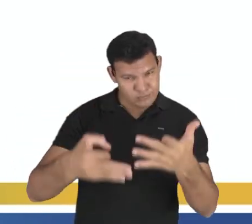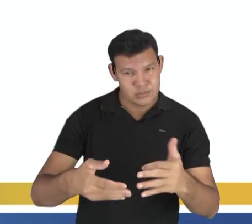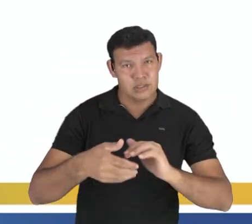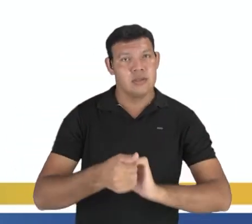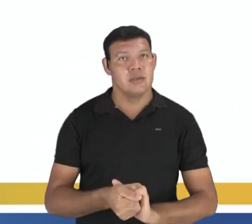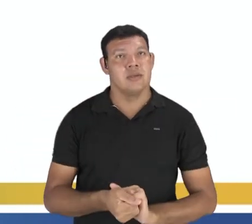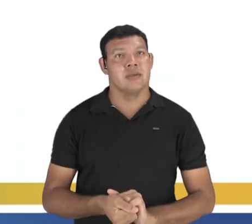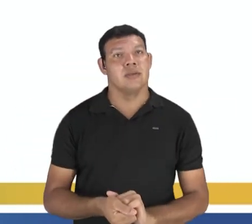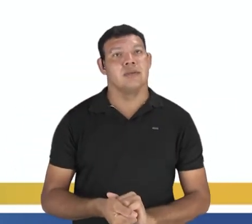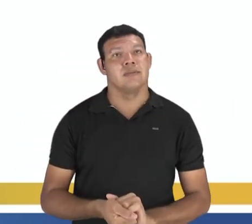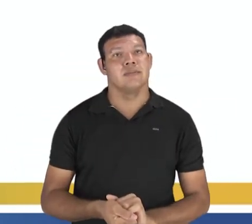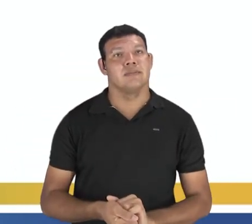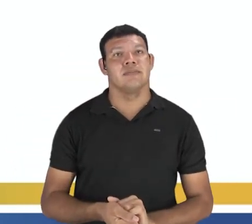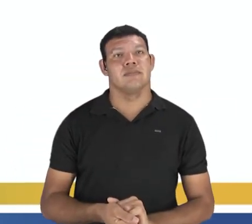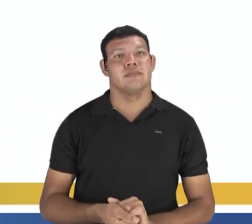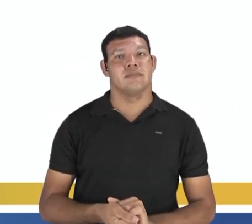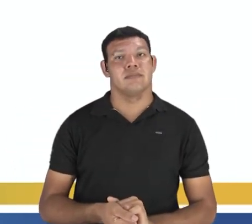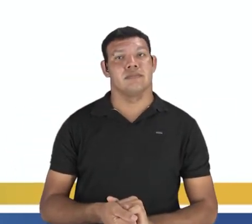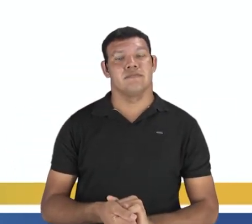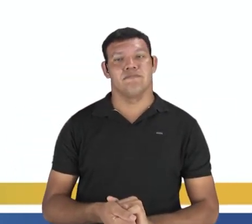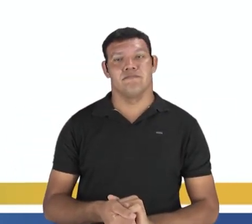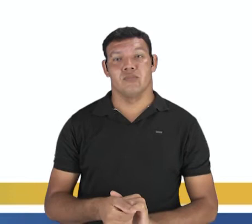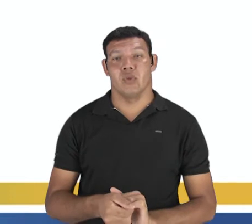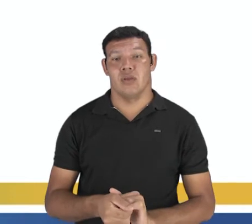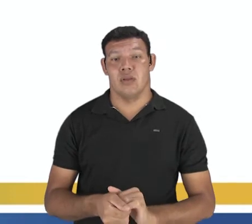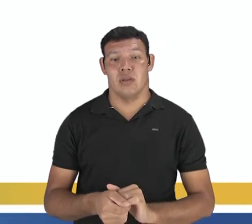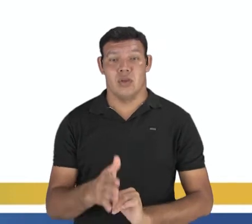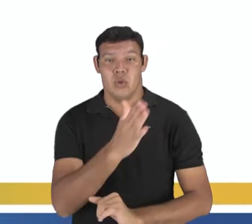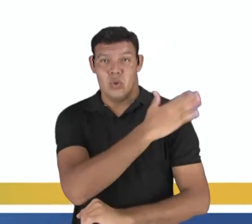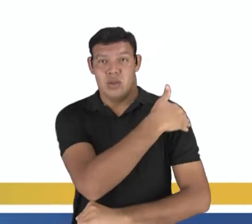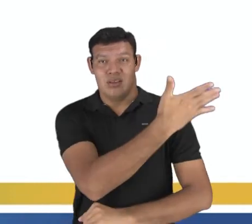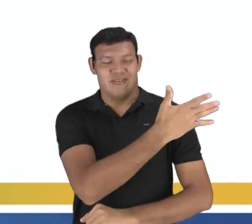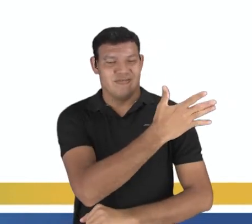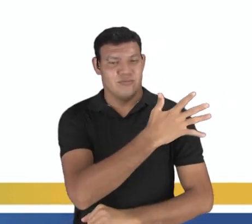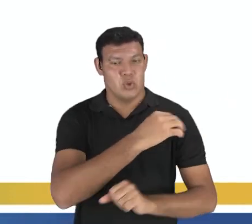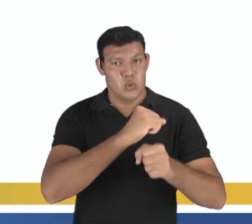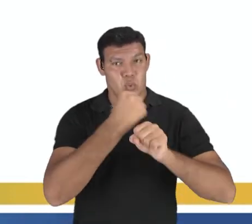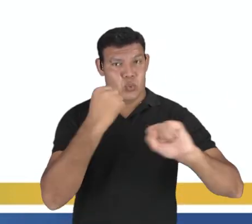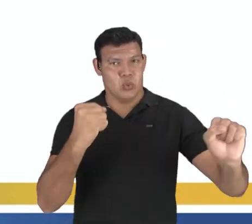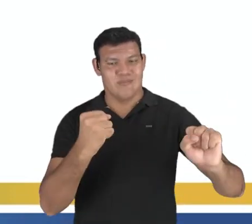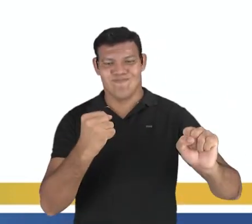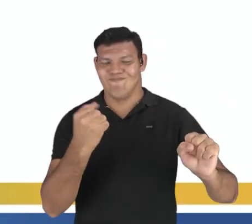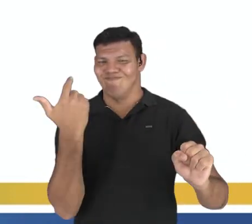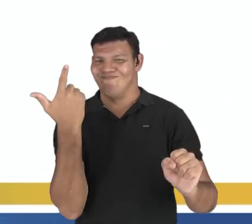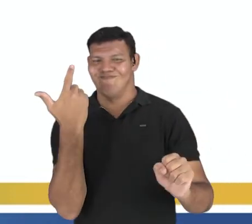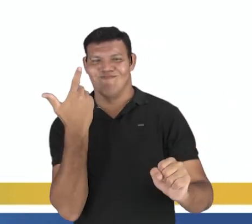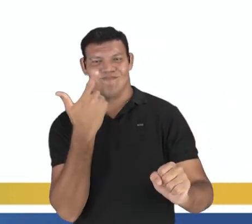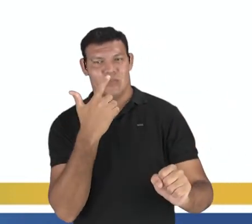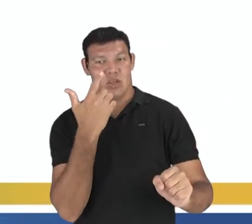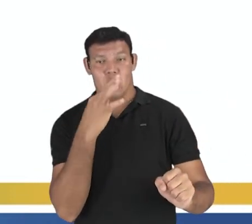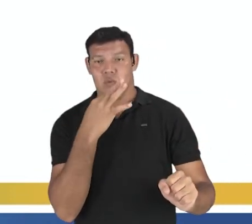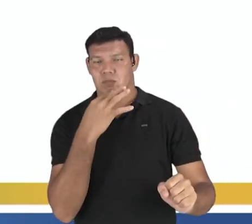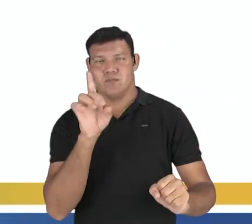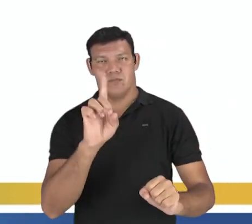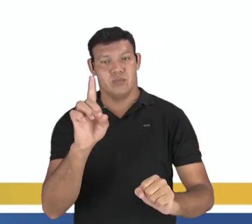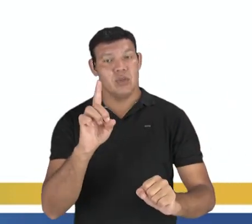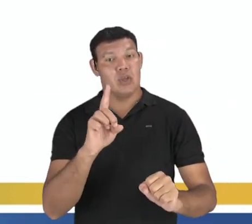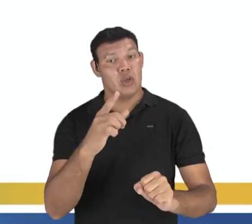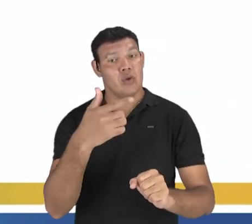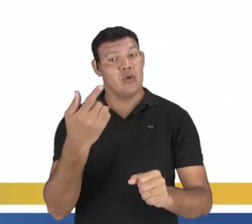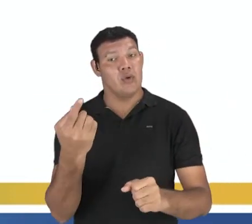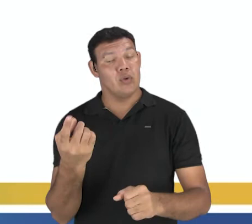o lado que estava desconhecido, ele tem valor 20. Mas percebam que